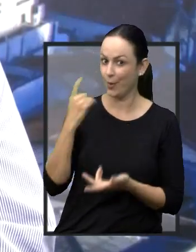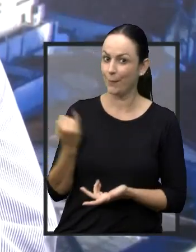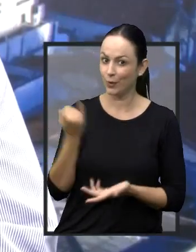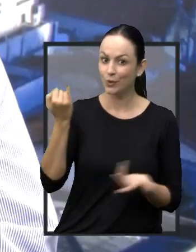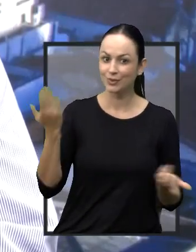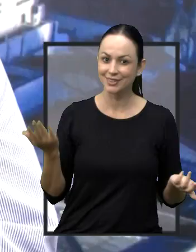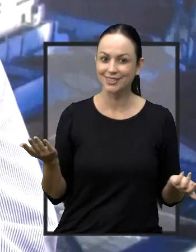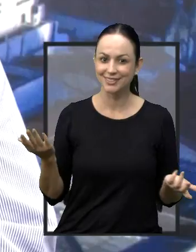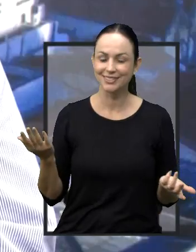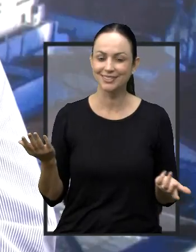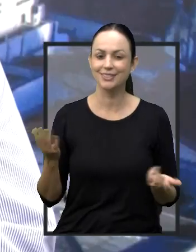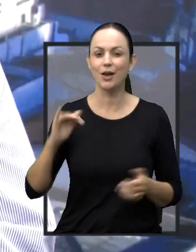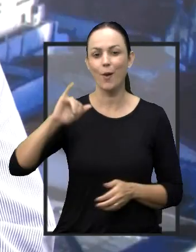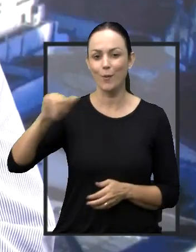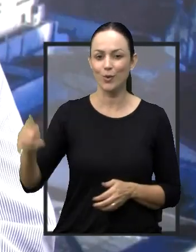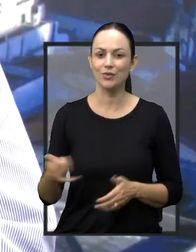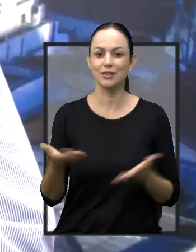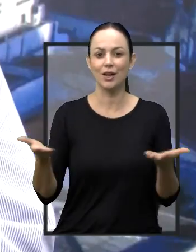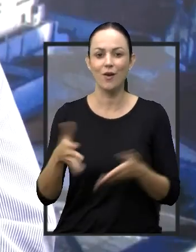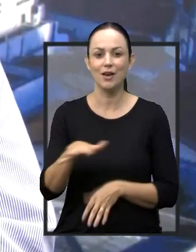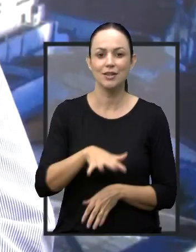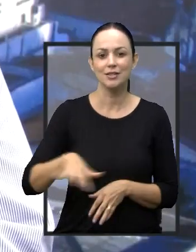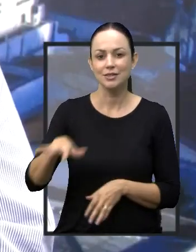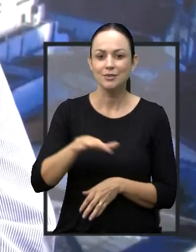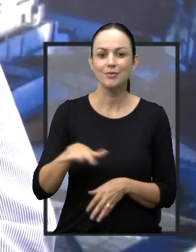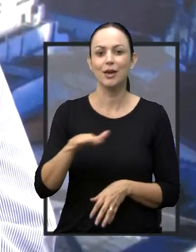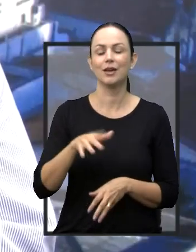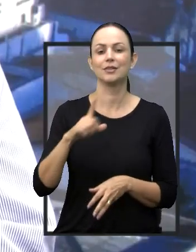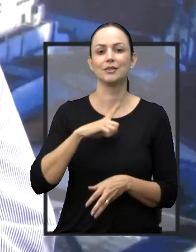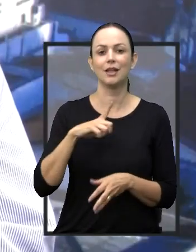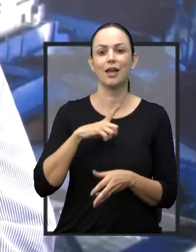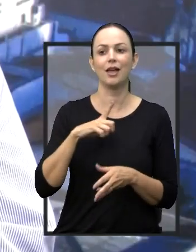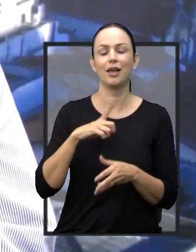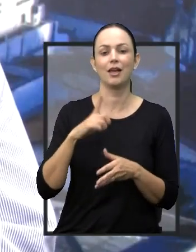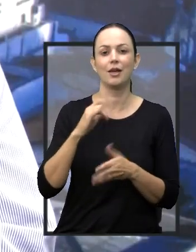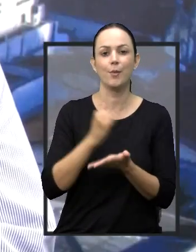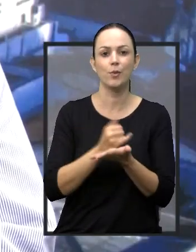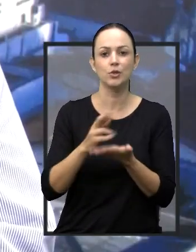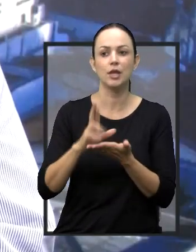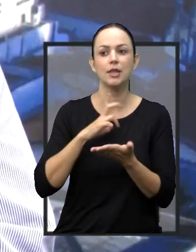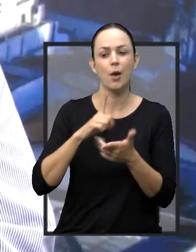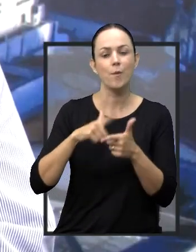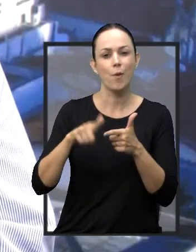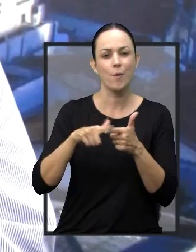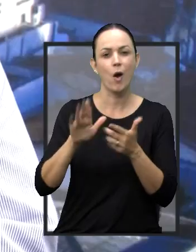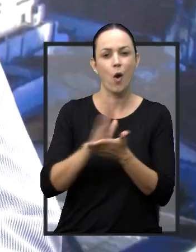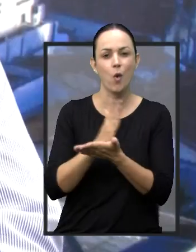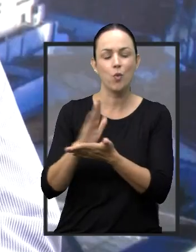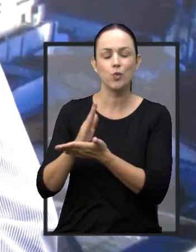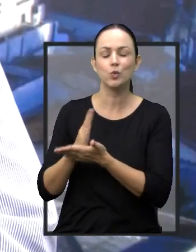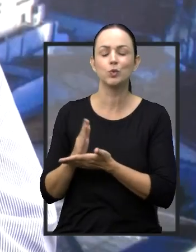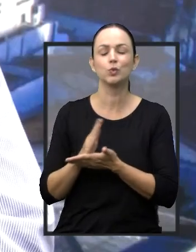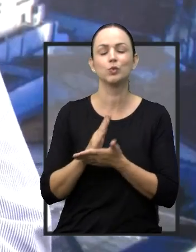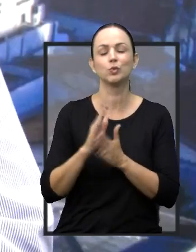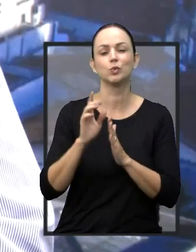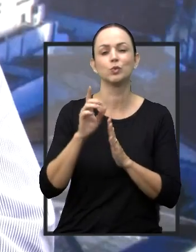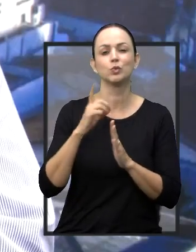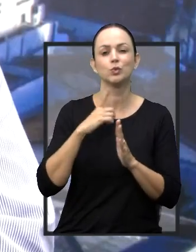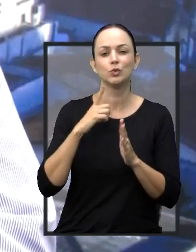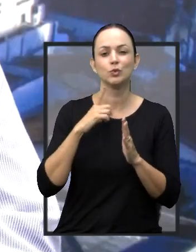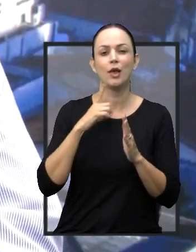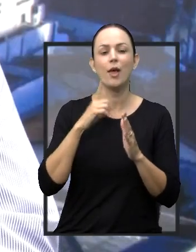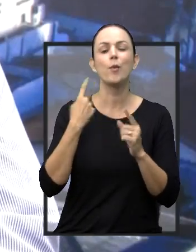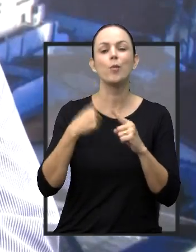Então, aproveitando aqui o espaço, nós estamos na época de imposto de renda, tem dado alguns problemas nas declarações de imposto de renda, estamos com divergência